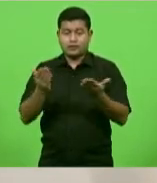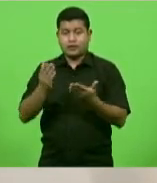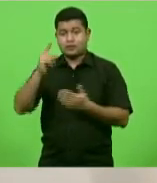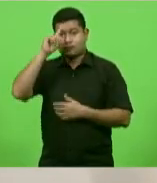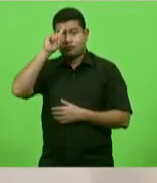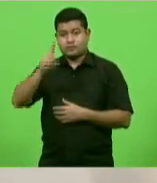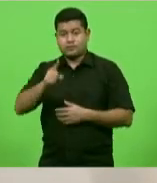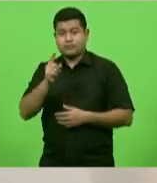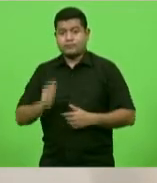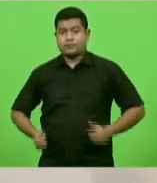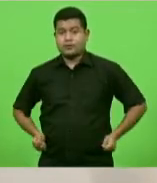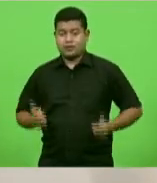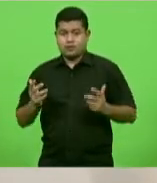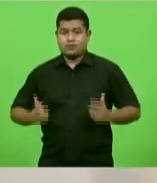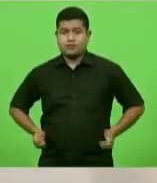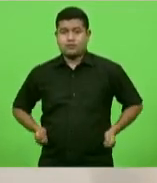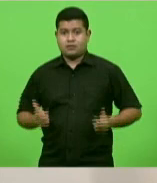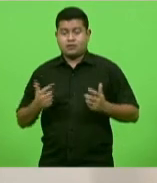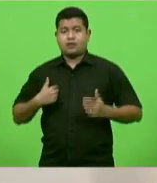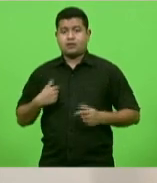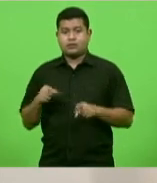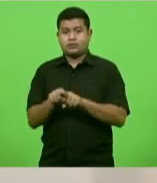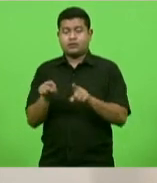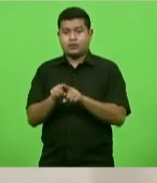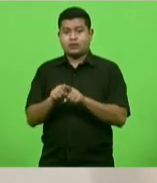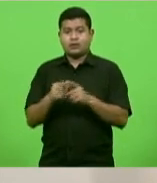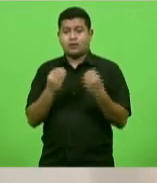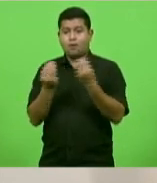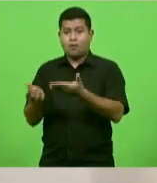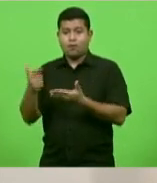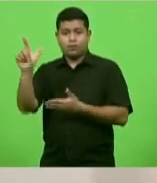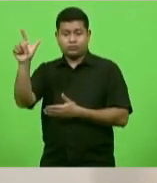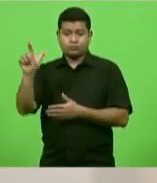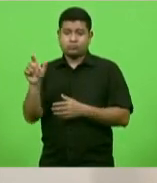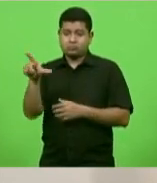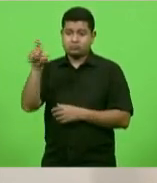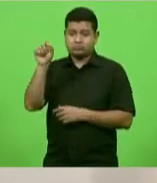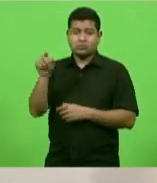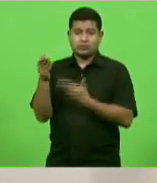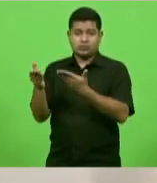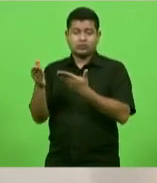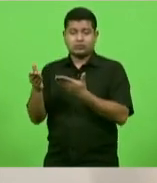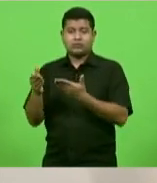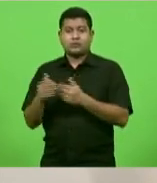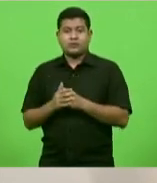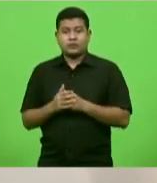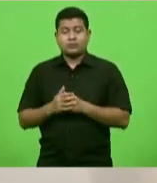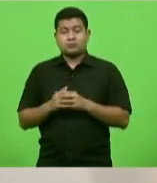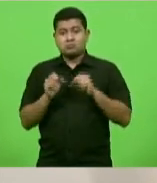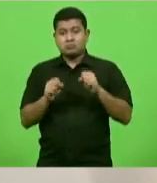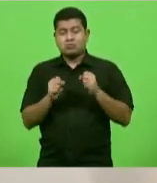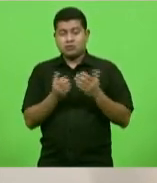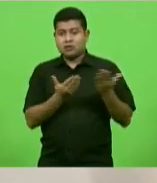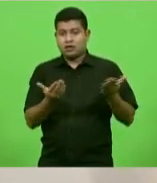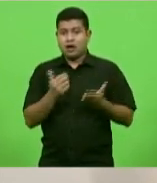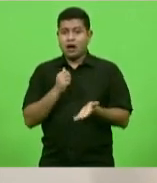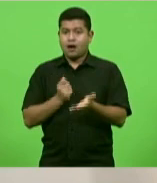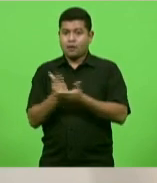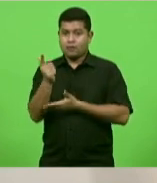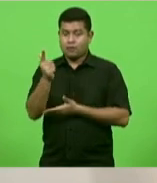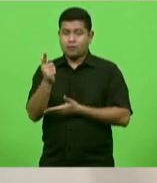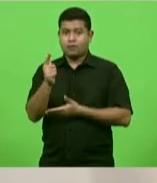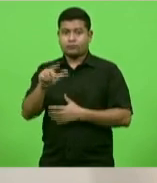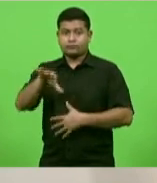de despesa, podendo inclusive delegar essa função. Logo, é possível que a compra dos respiradores tenha